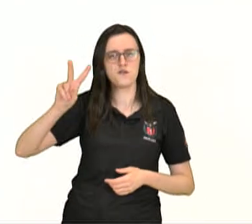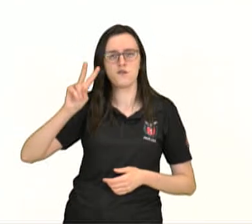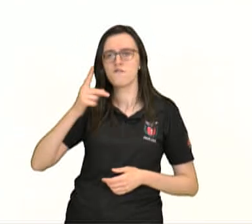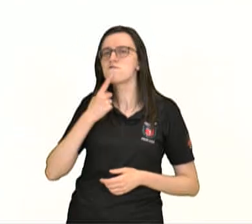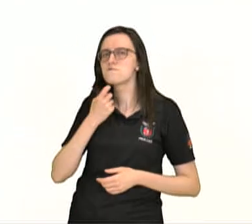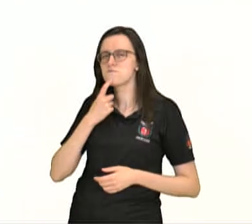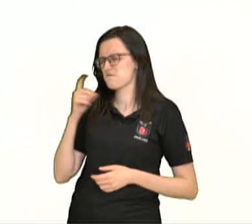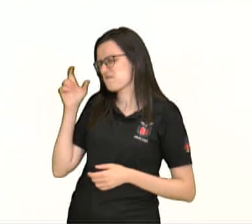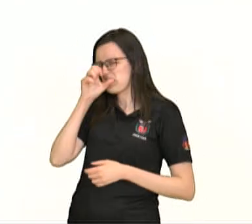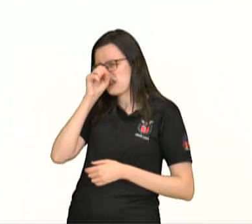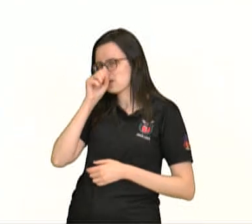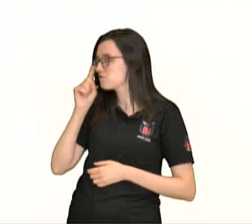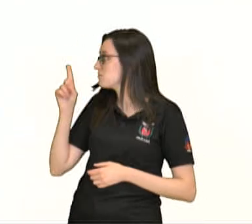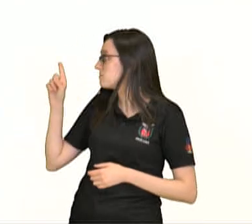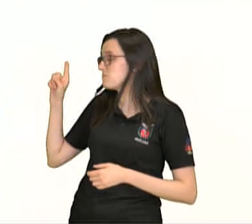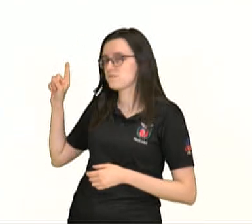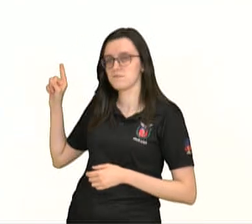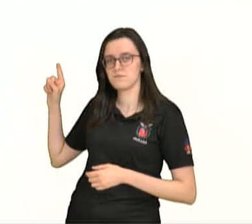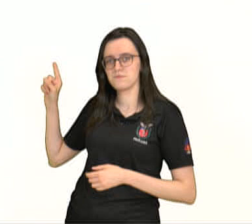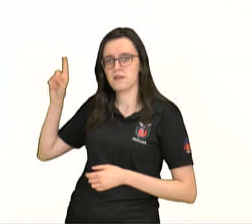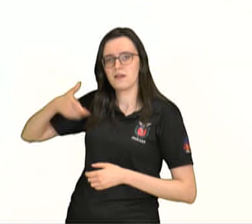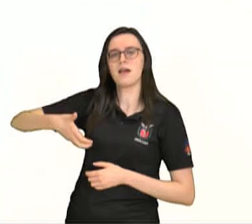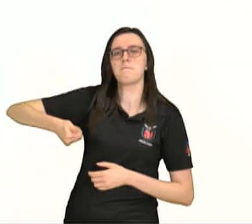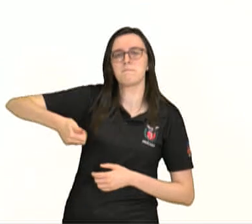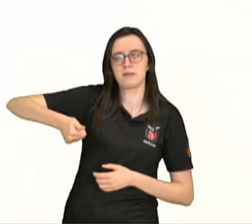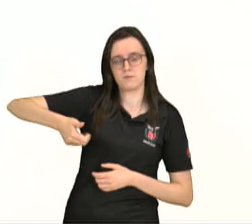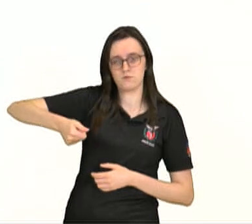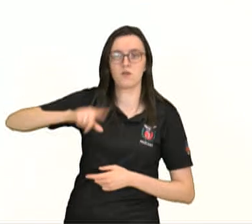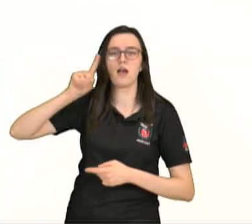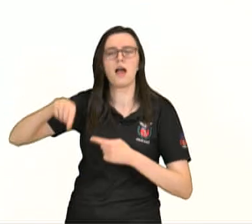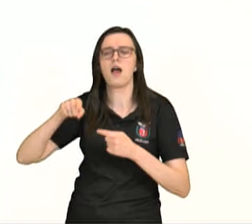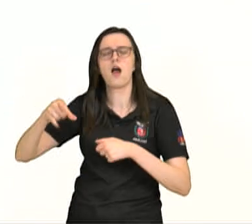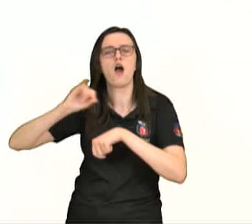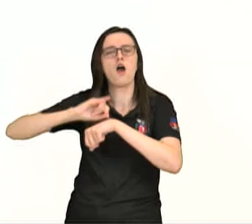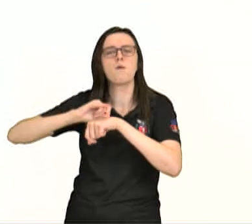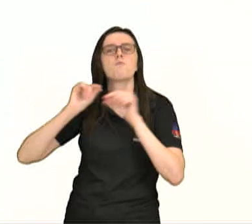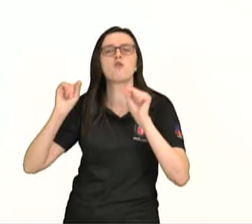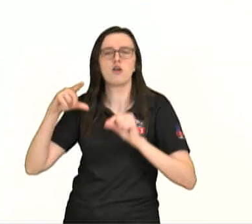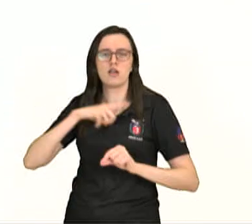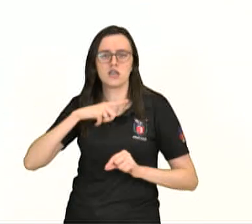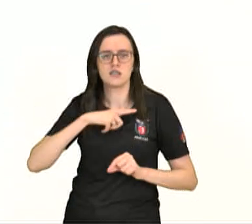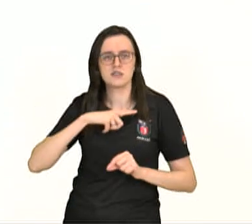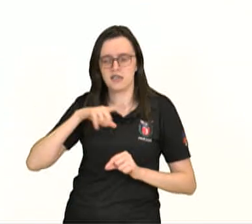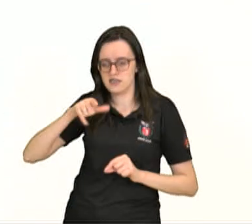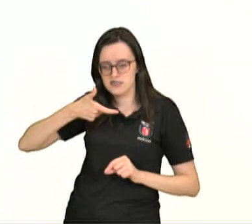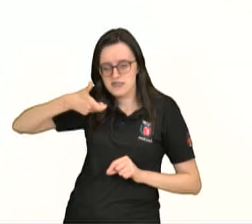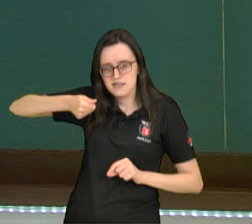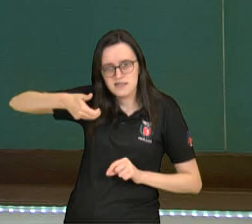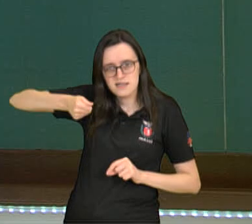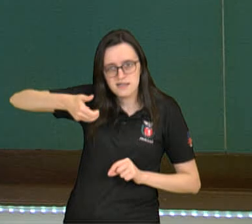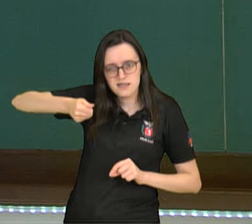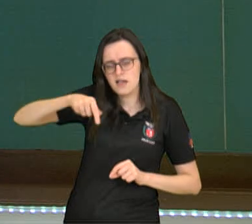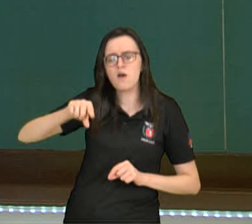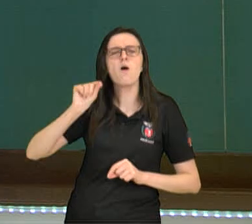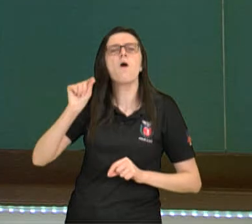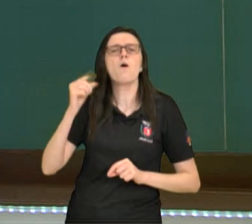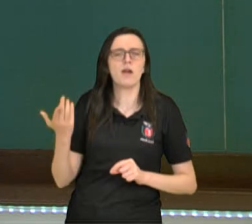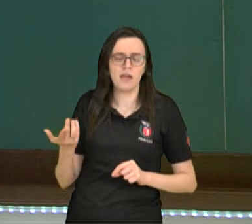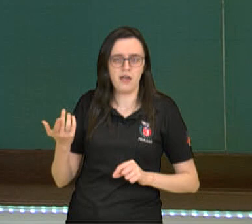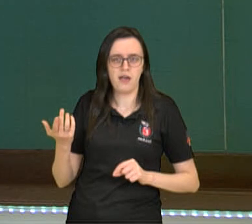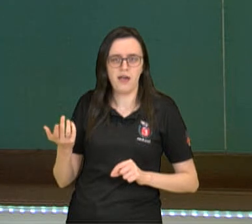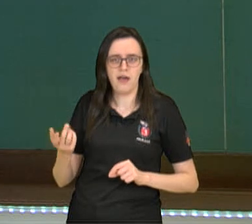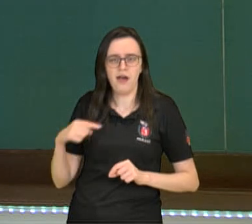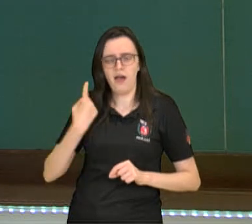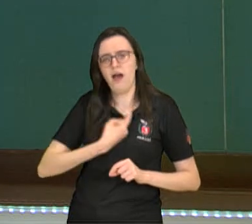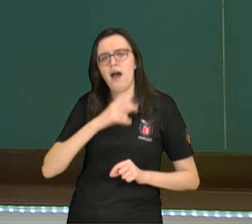picotador, nessa imagem aqui embaixo. Tá? É um objeto com determinado número de dentes metálicos. O que acontece? Você tem, a gente